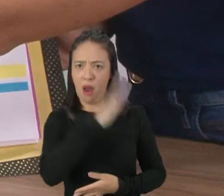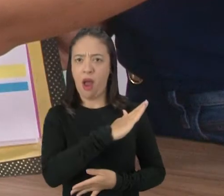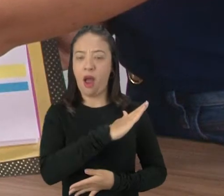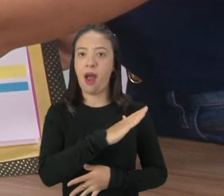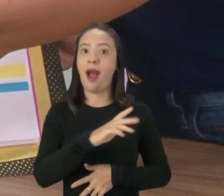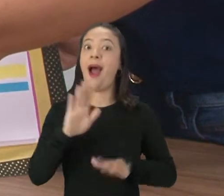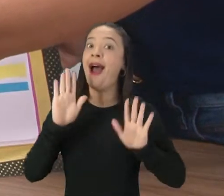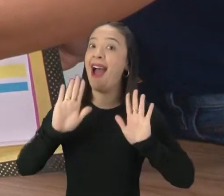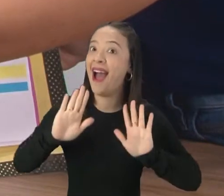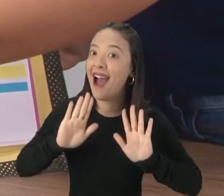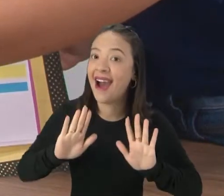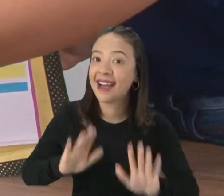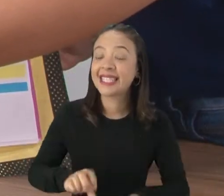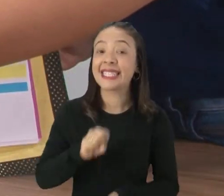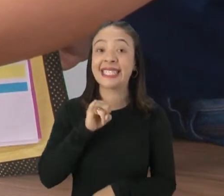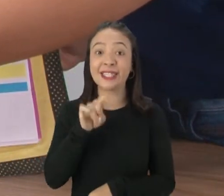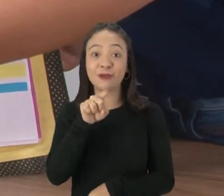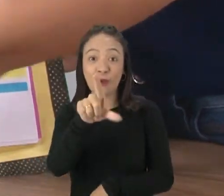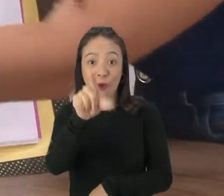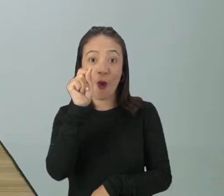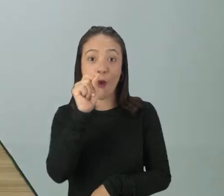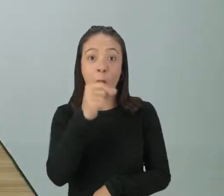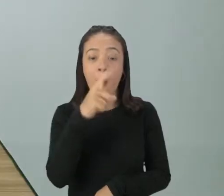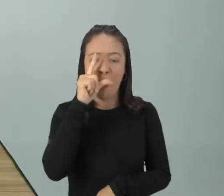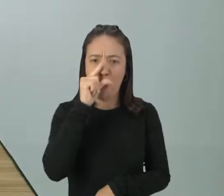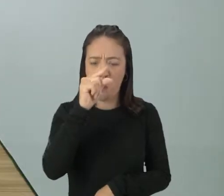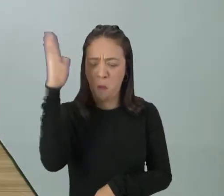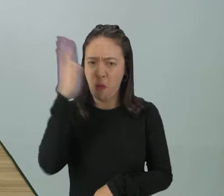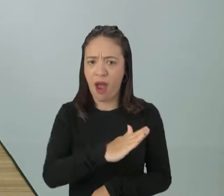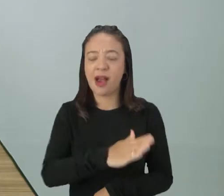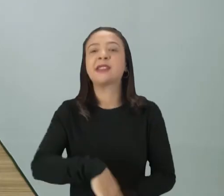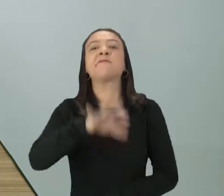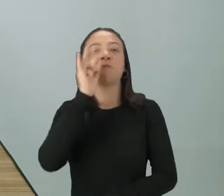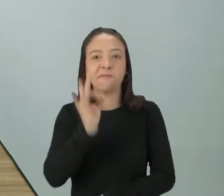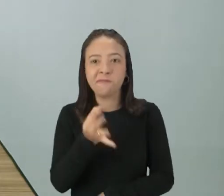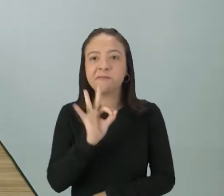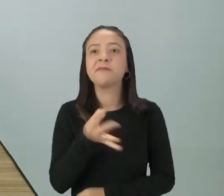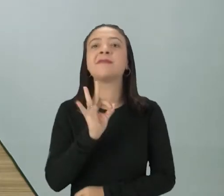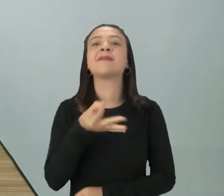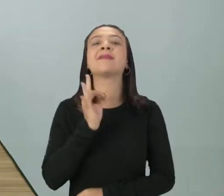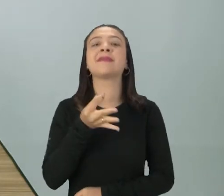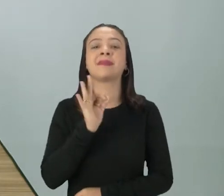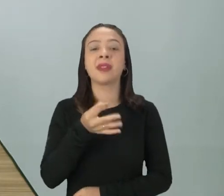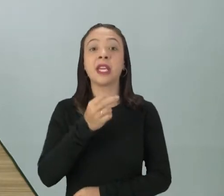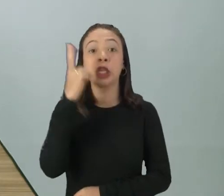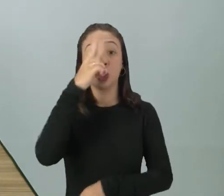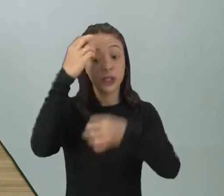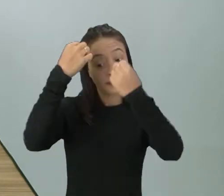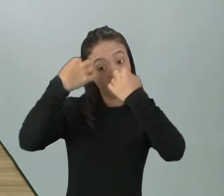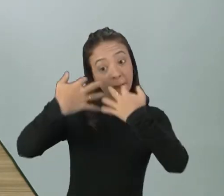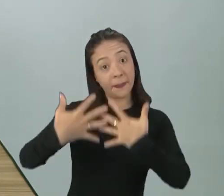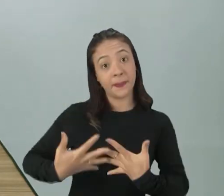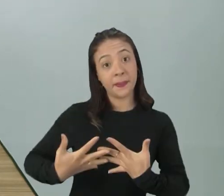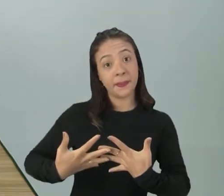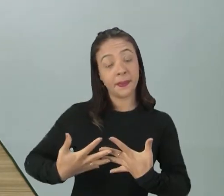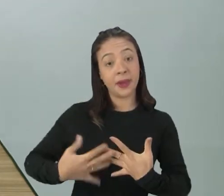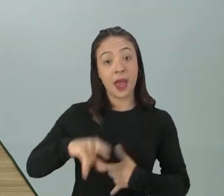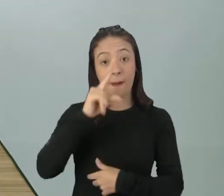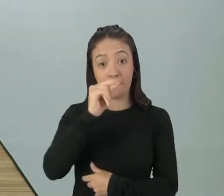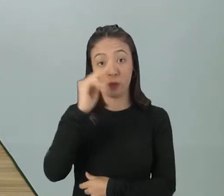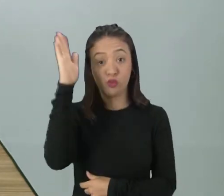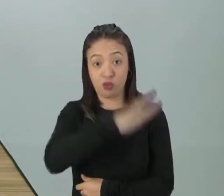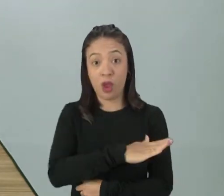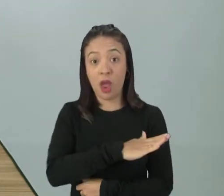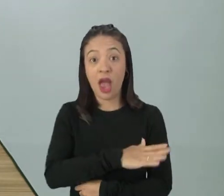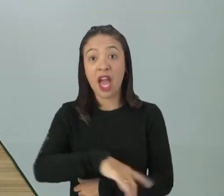falou que é a bruxa má, acertou. Na história nos conta que ela era a dona